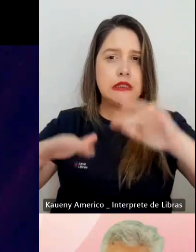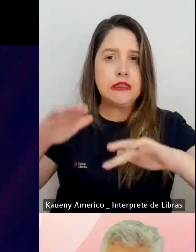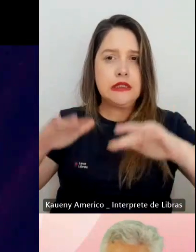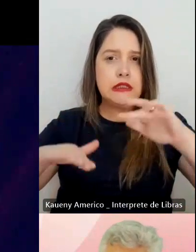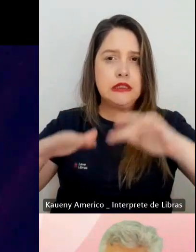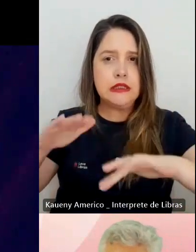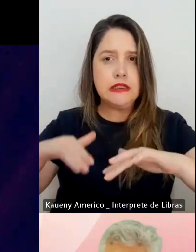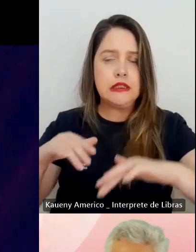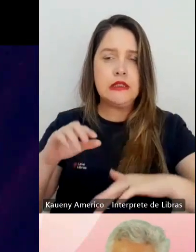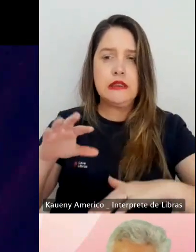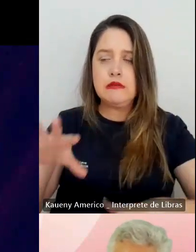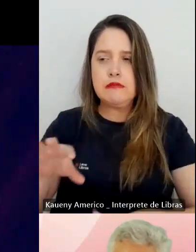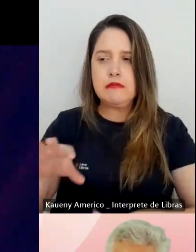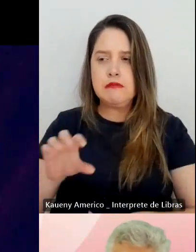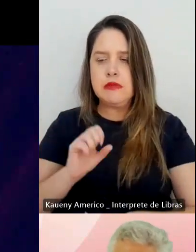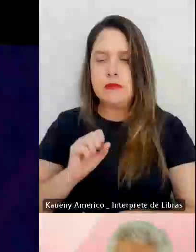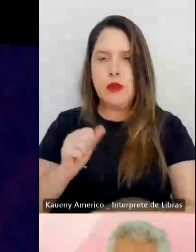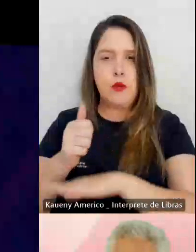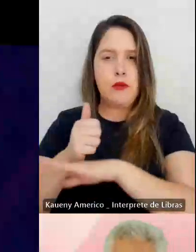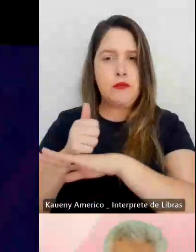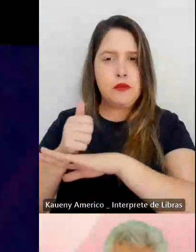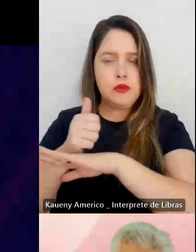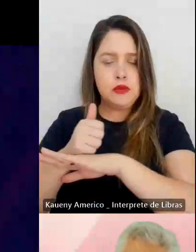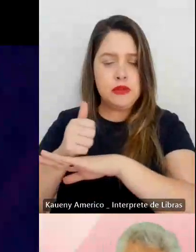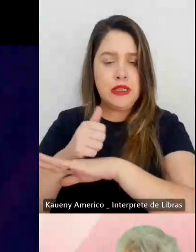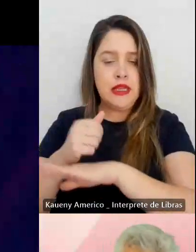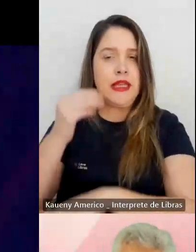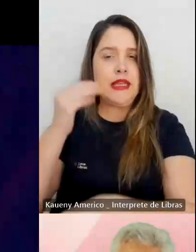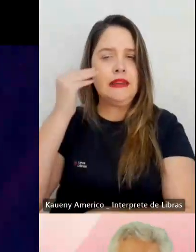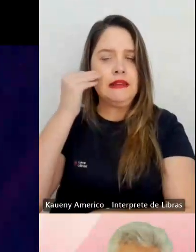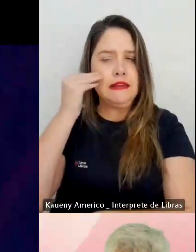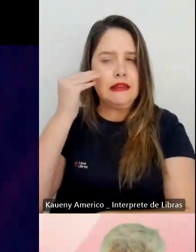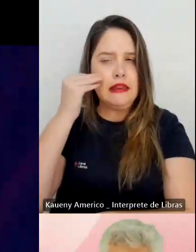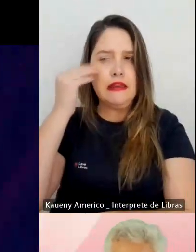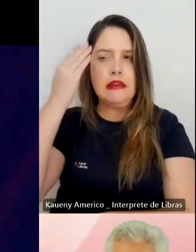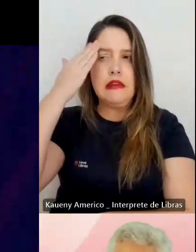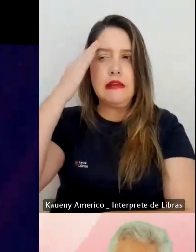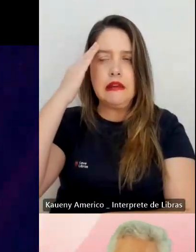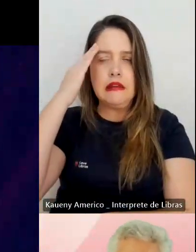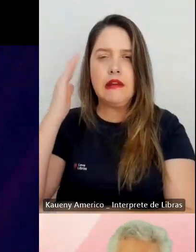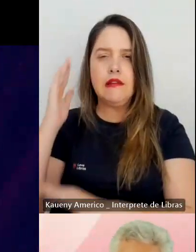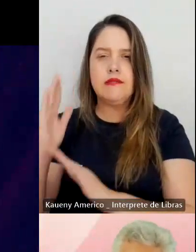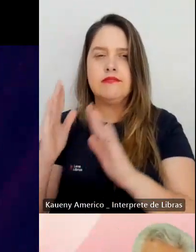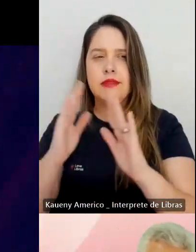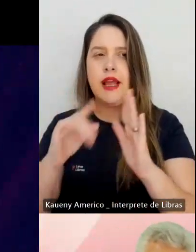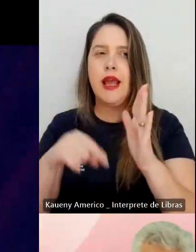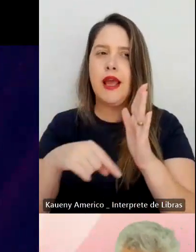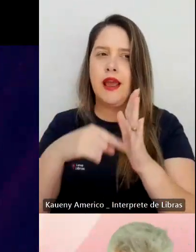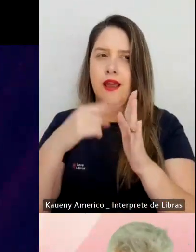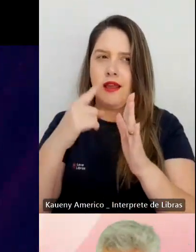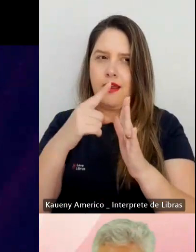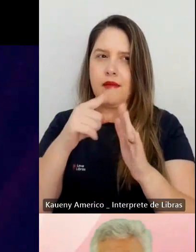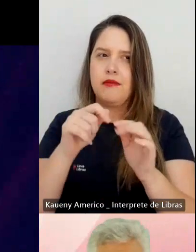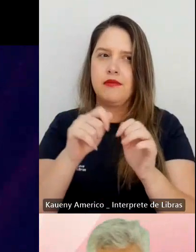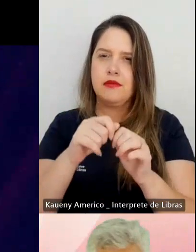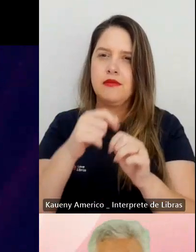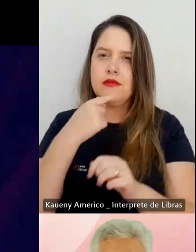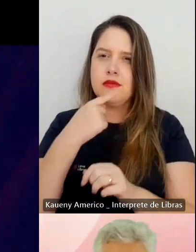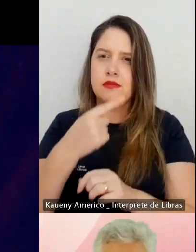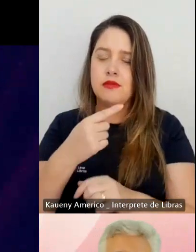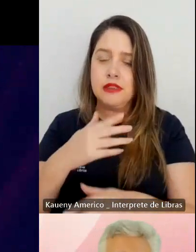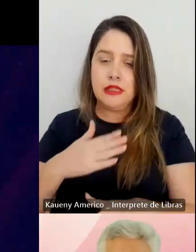um profissional que tenta entender o seu lado, que é a primeira vez que você está lá, que você está assustada, que você